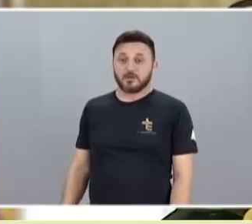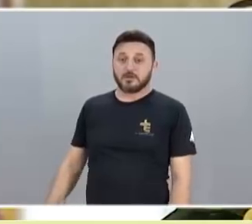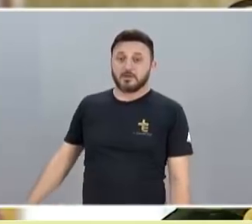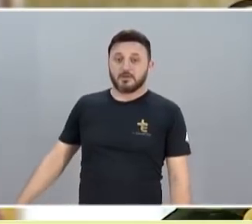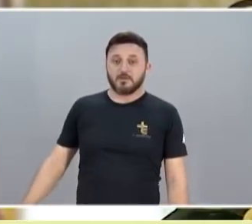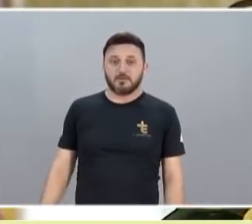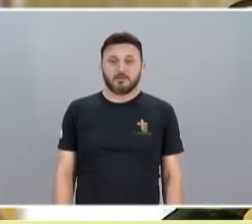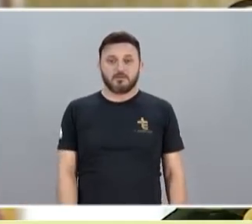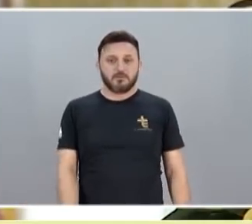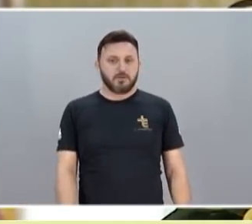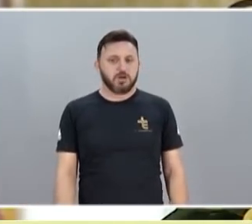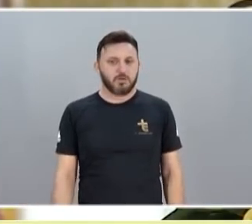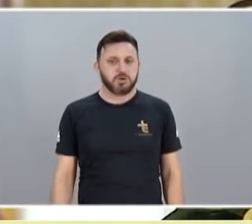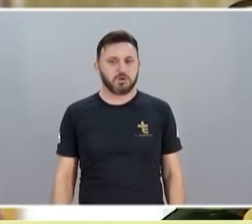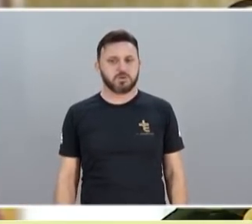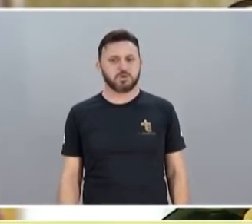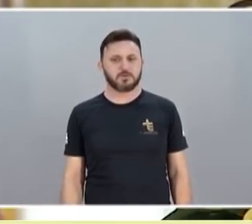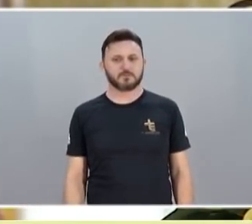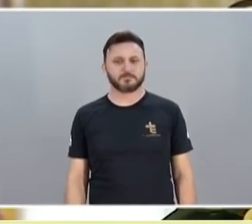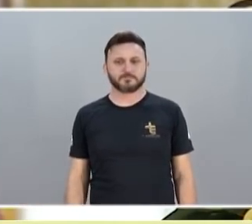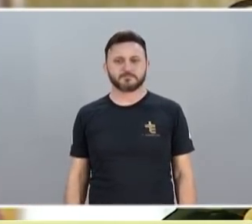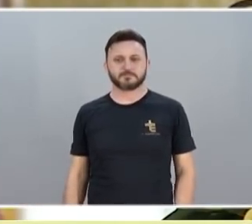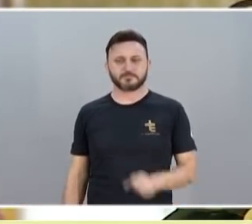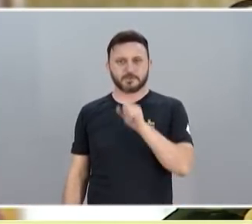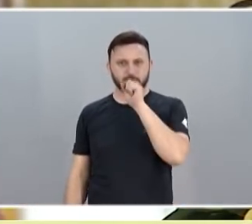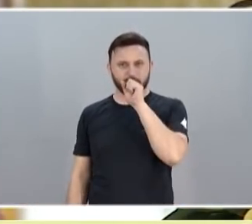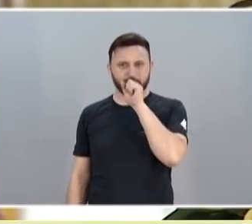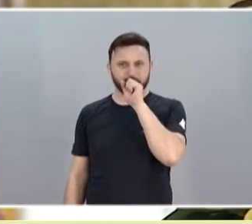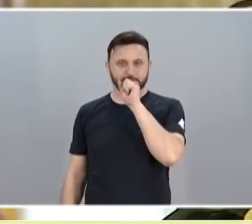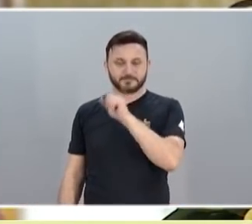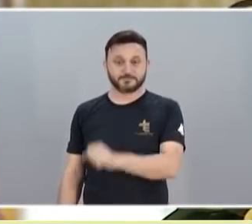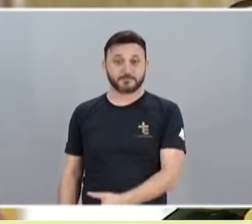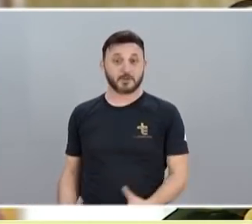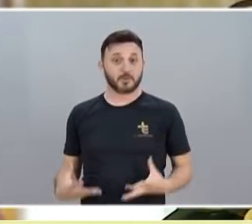Muitos há que se